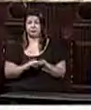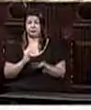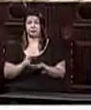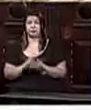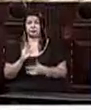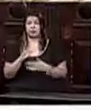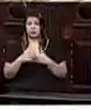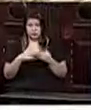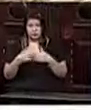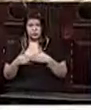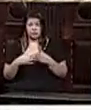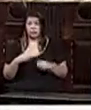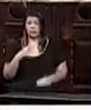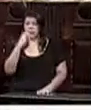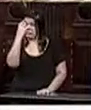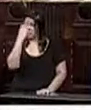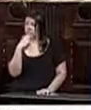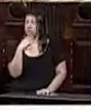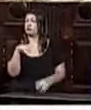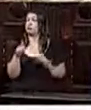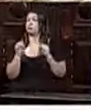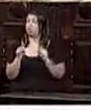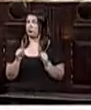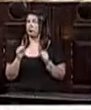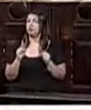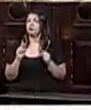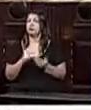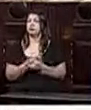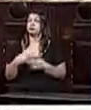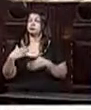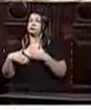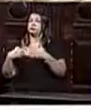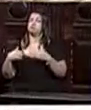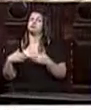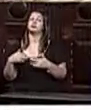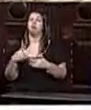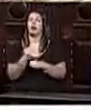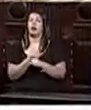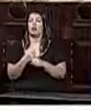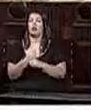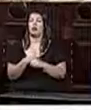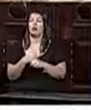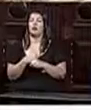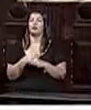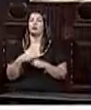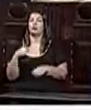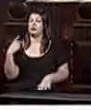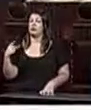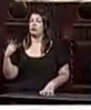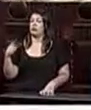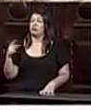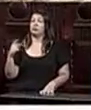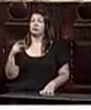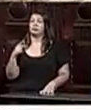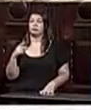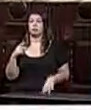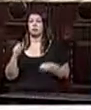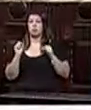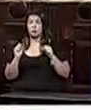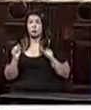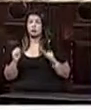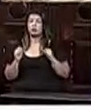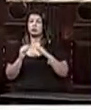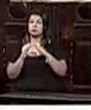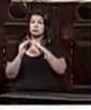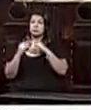mais grave é que possa haver, depois de tantos anos, algum nível de suspeição sobre, assim, aqueles e aquelas que